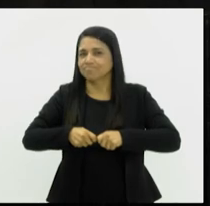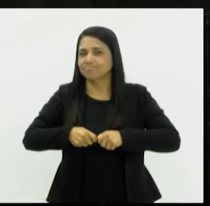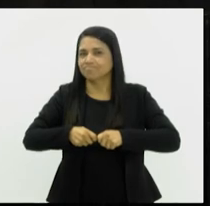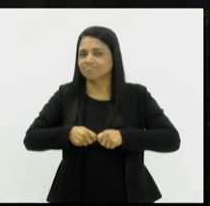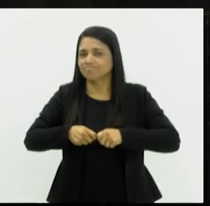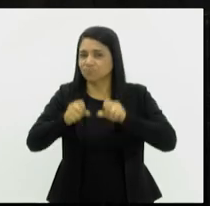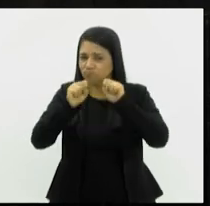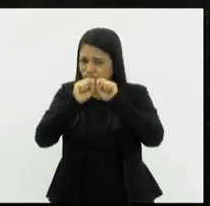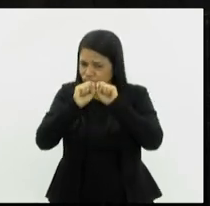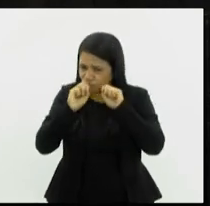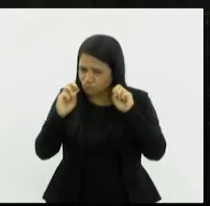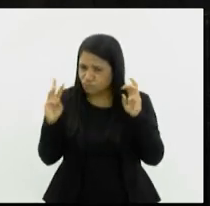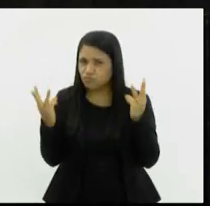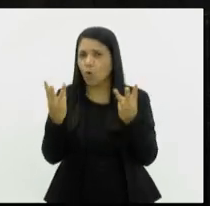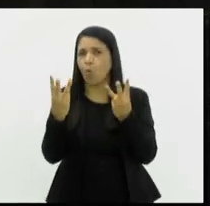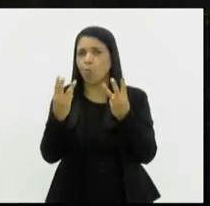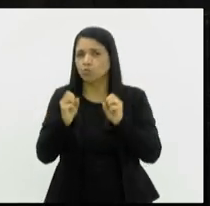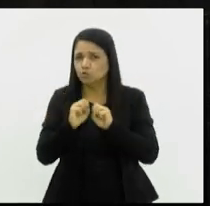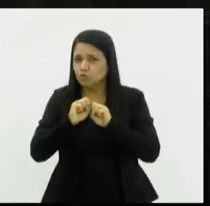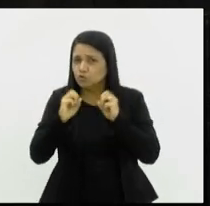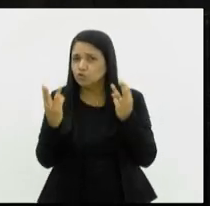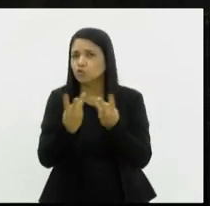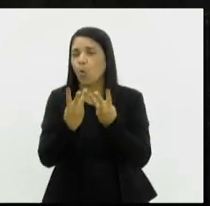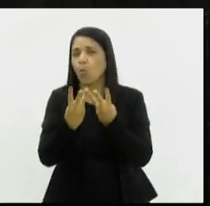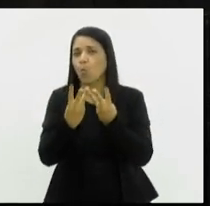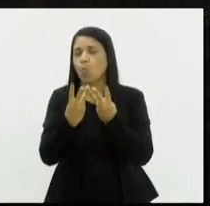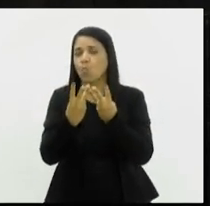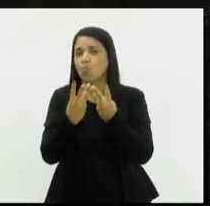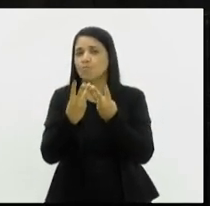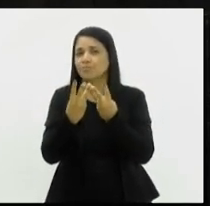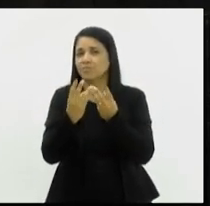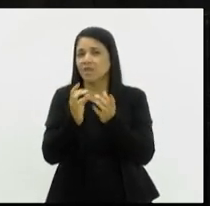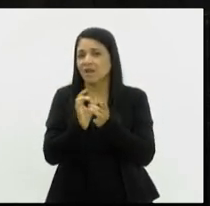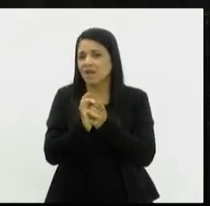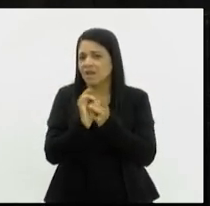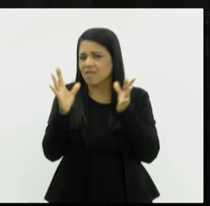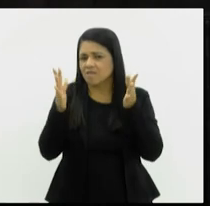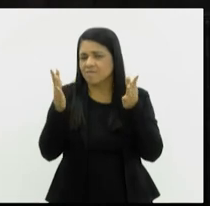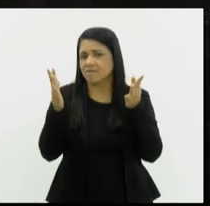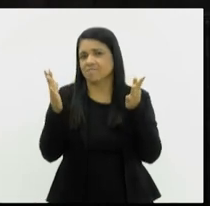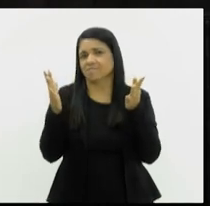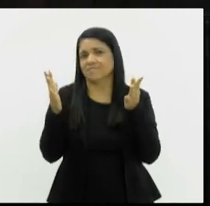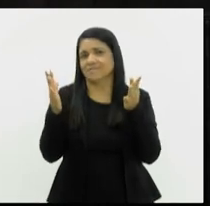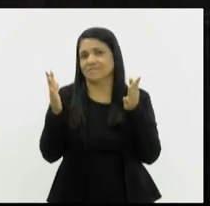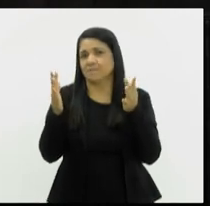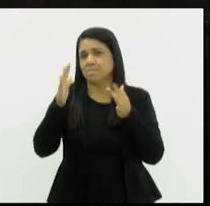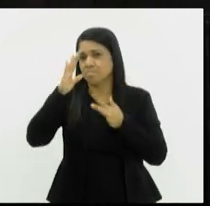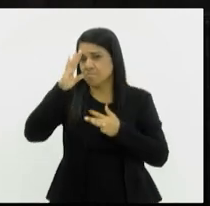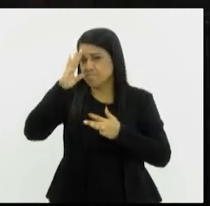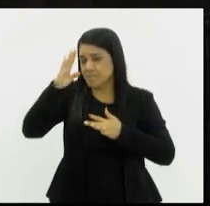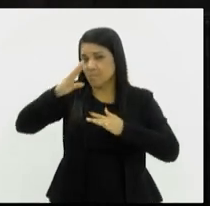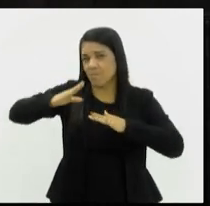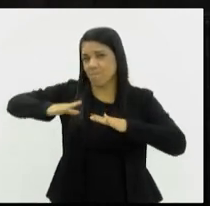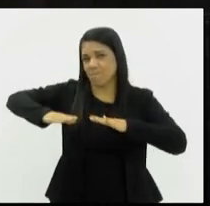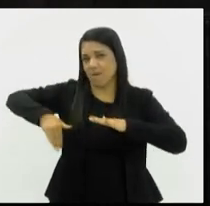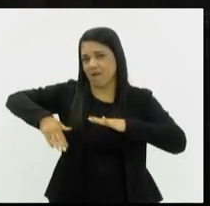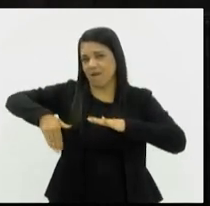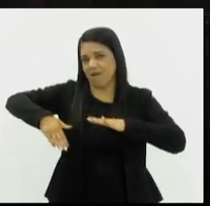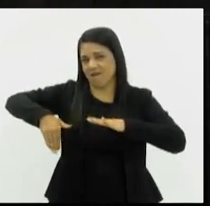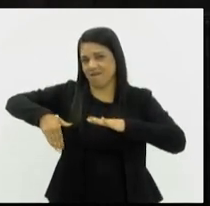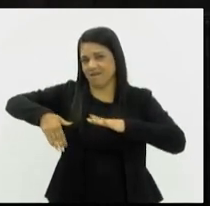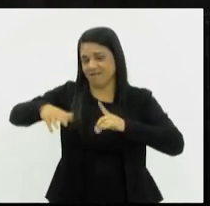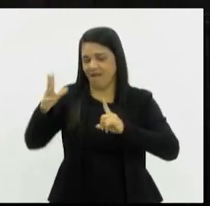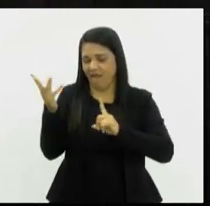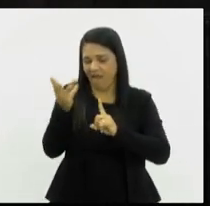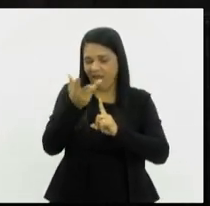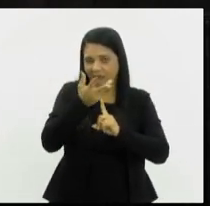eventos ao ar livre, principalmente na orla marítima. Porque a arte